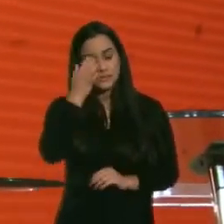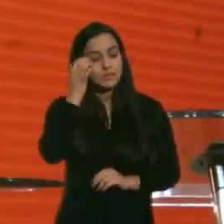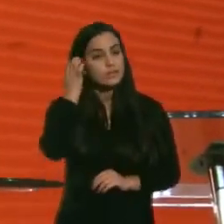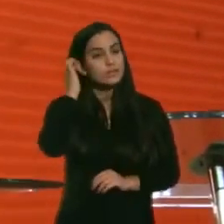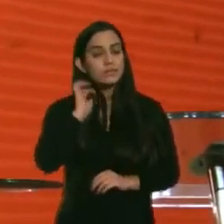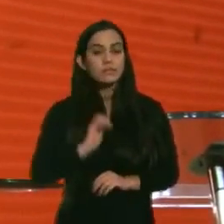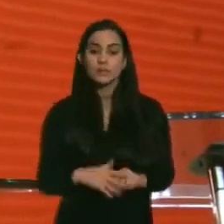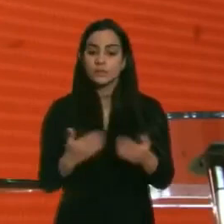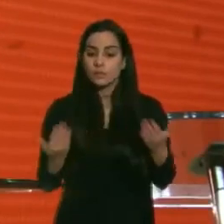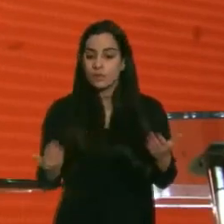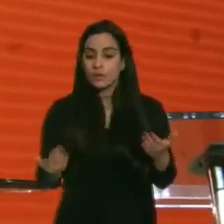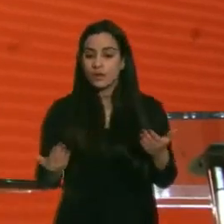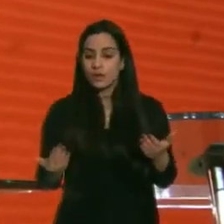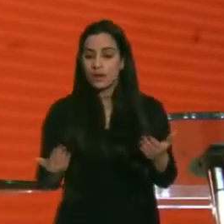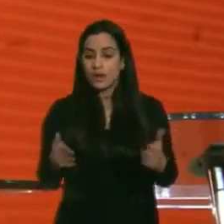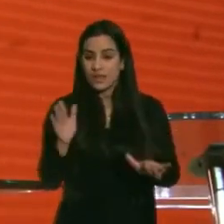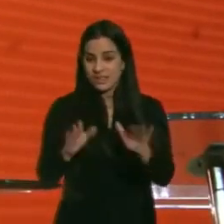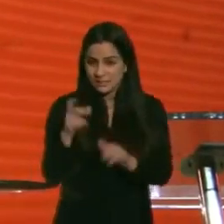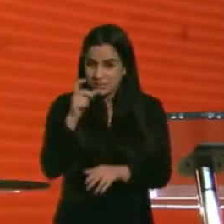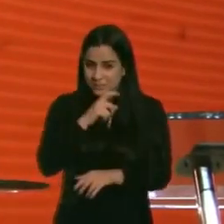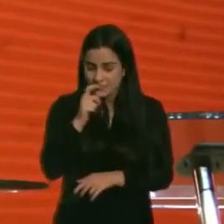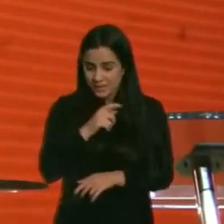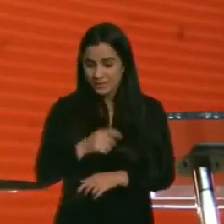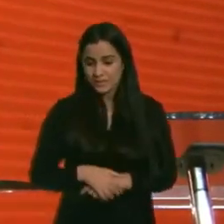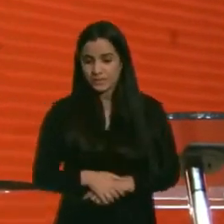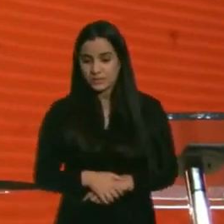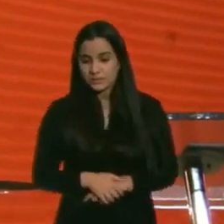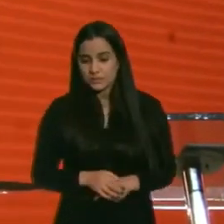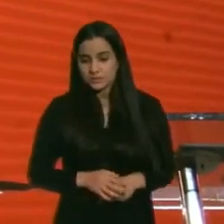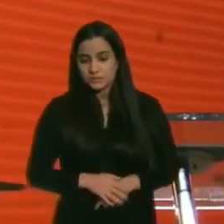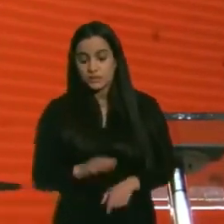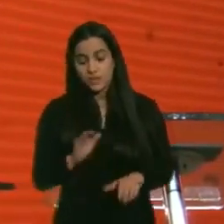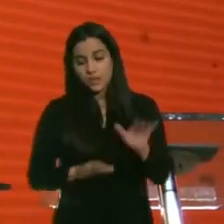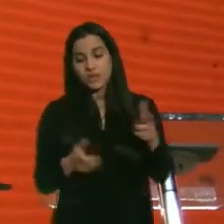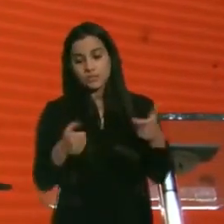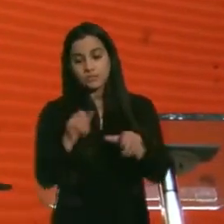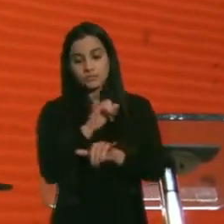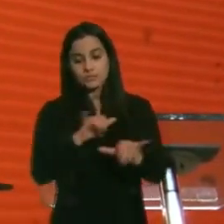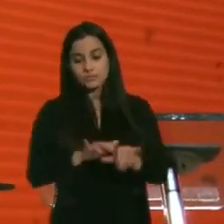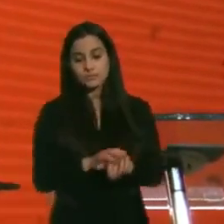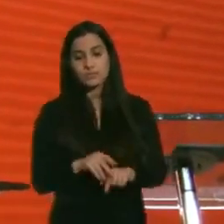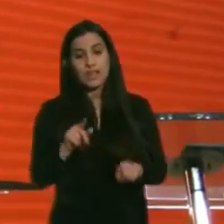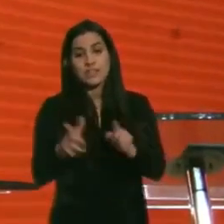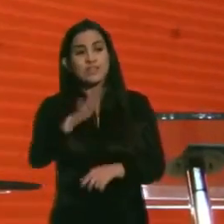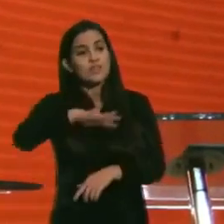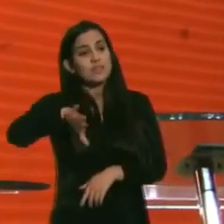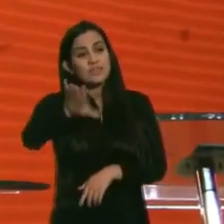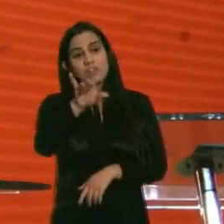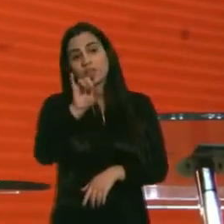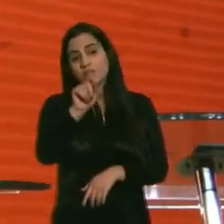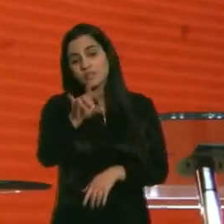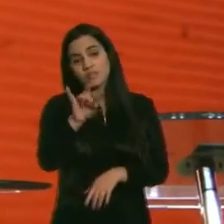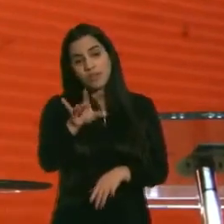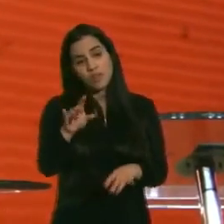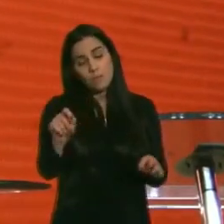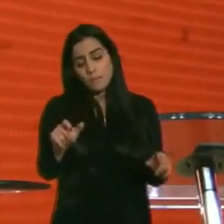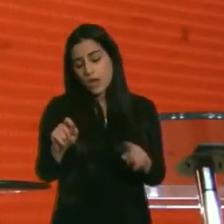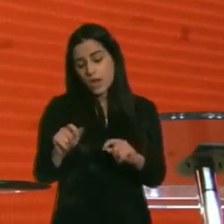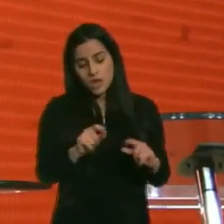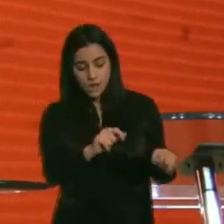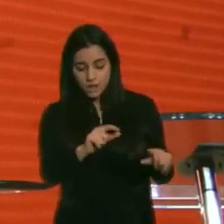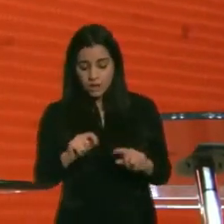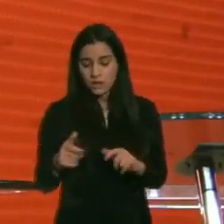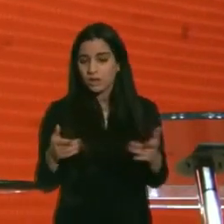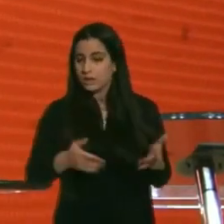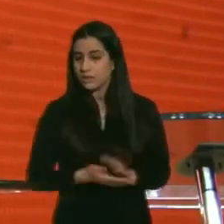E pior, se enganam. Infelizmente, eu preciso dizer, existe um monte de gente se enganando aqui nesse lugar. Deus te fez